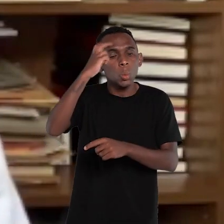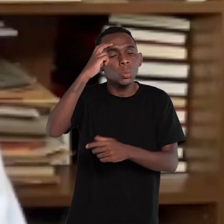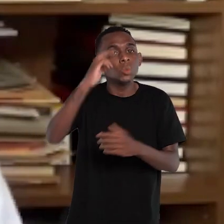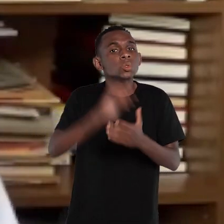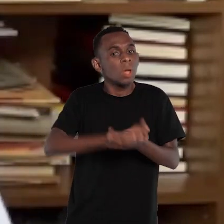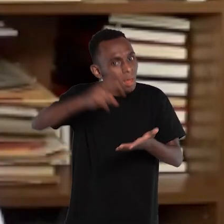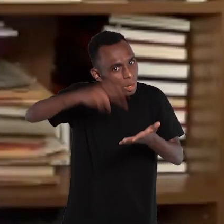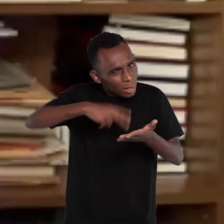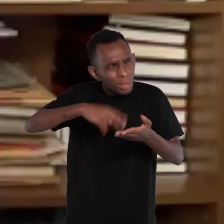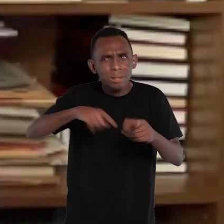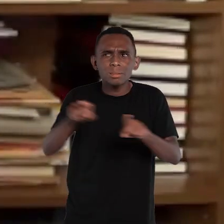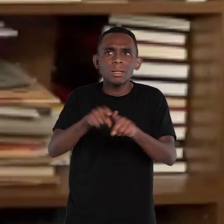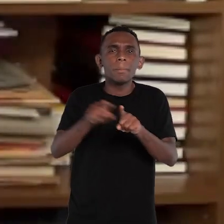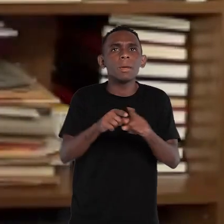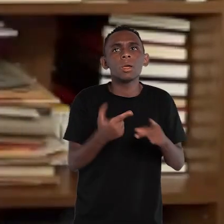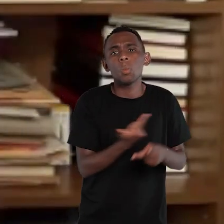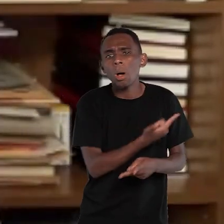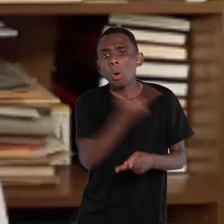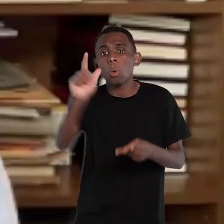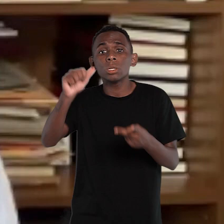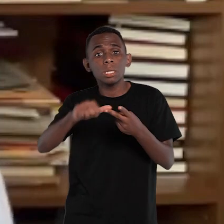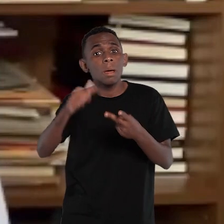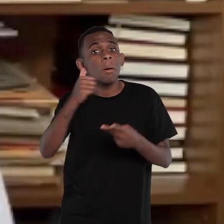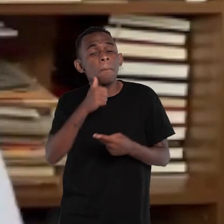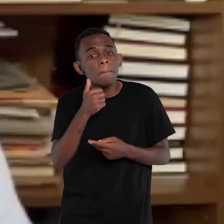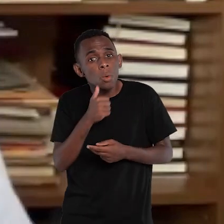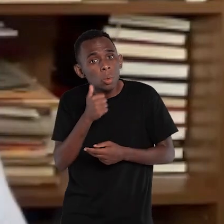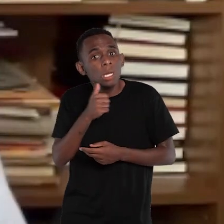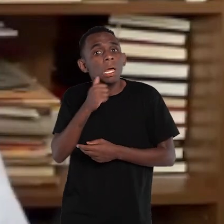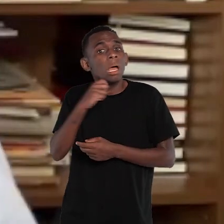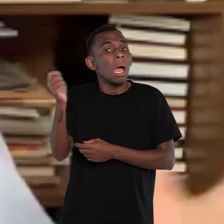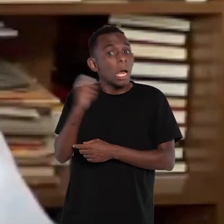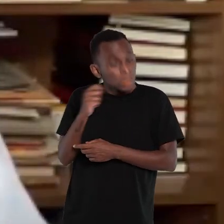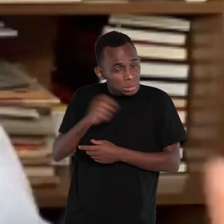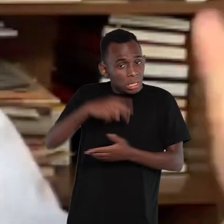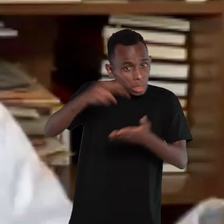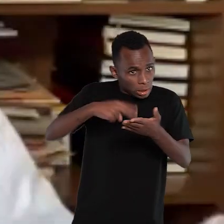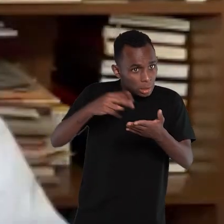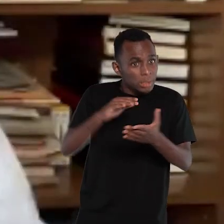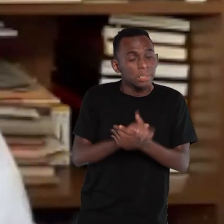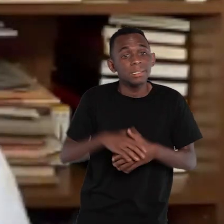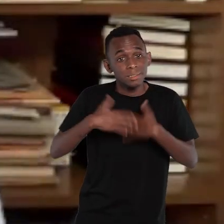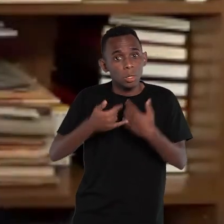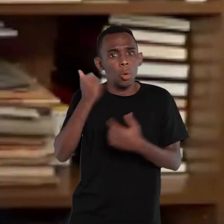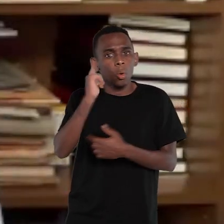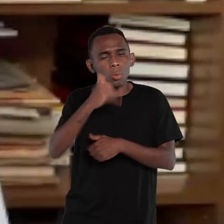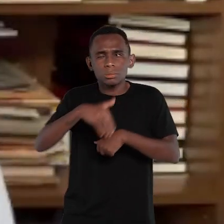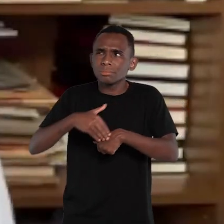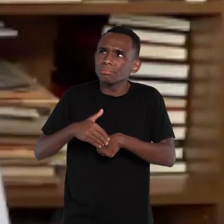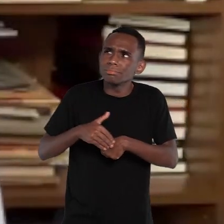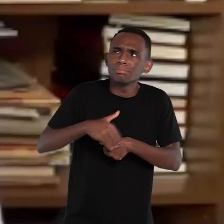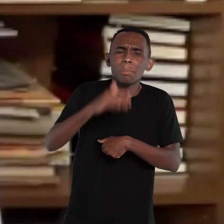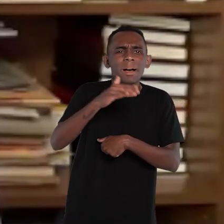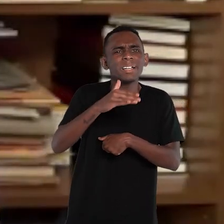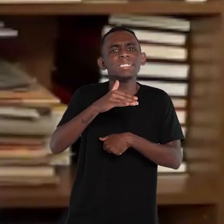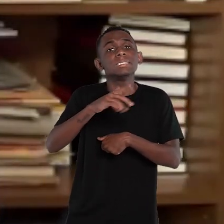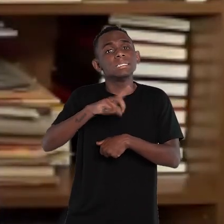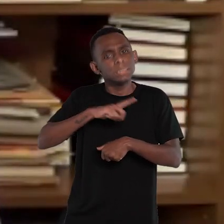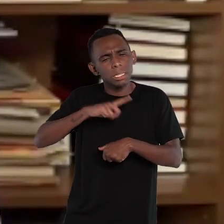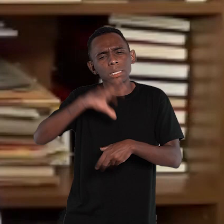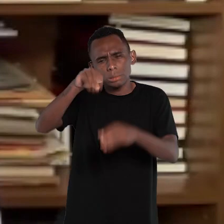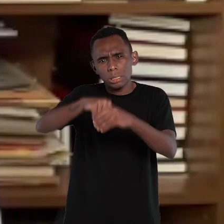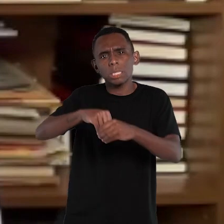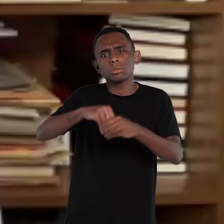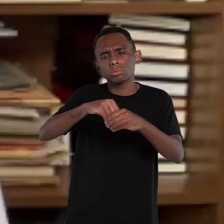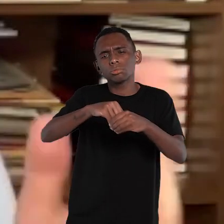foi lido por outra atriz também, num especial, ou seja, foi o conto que mais, e detalhe, deve estar em umas 10